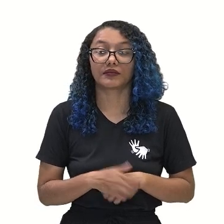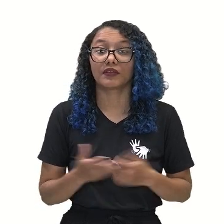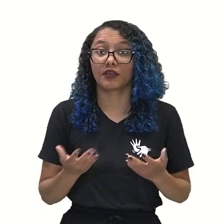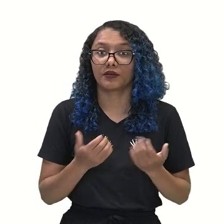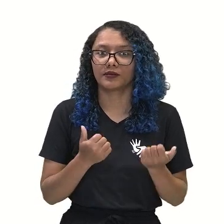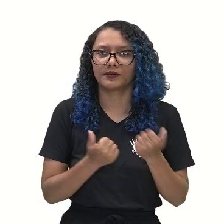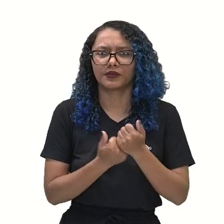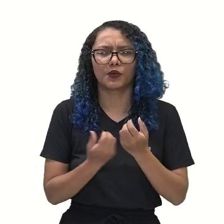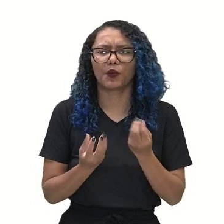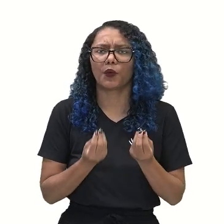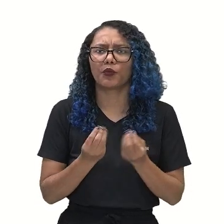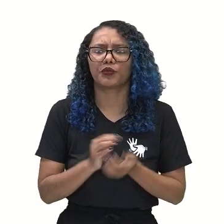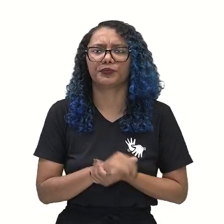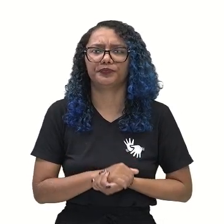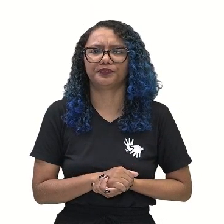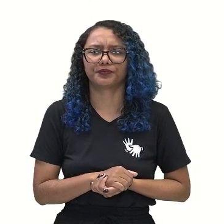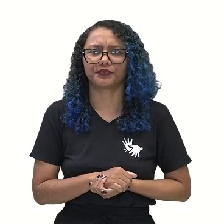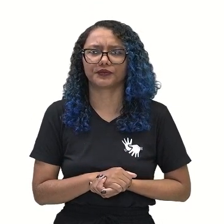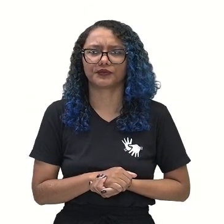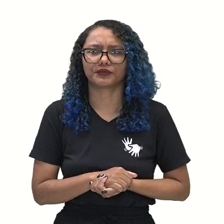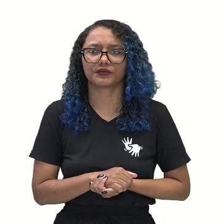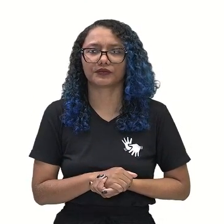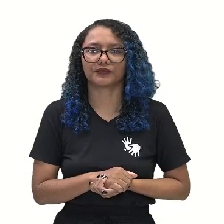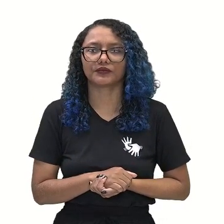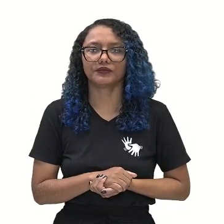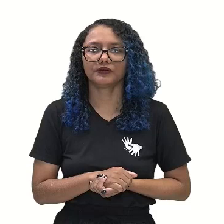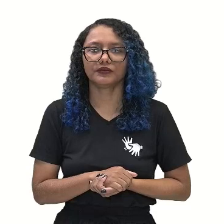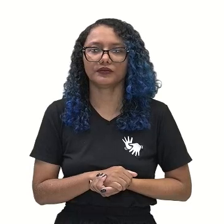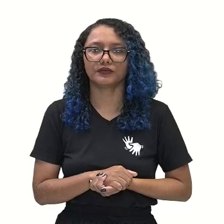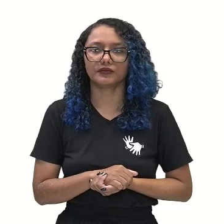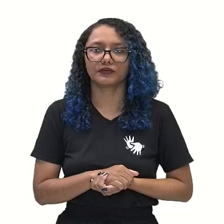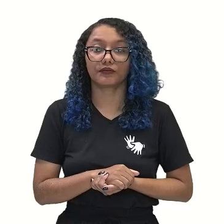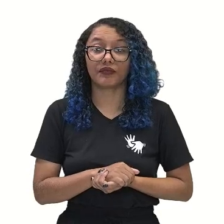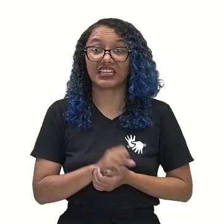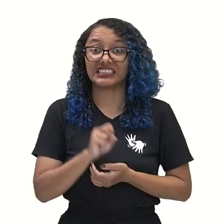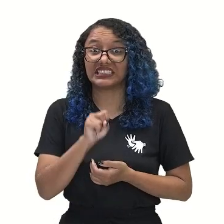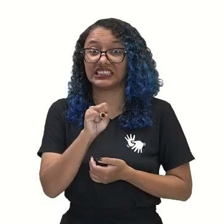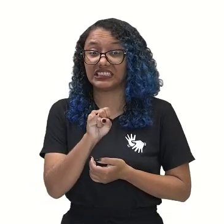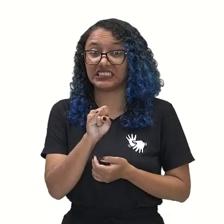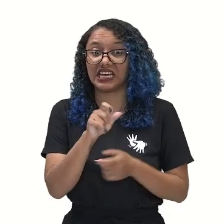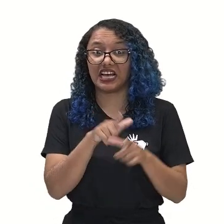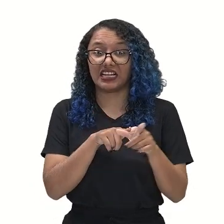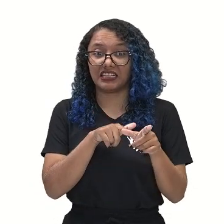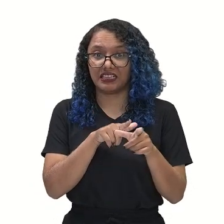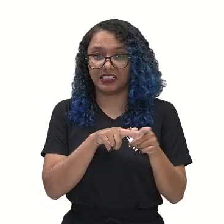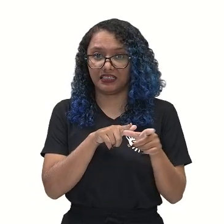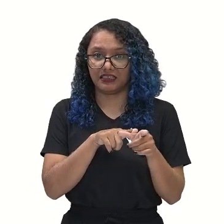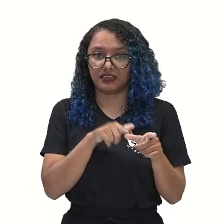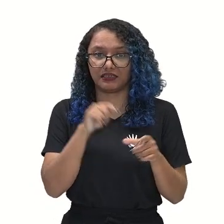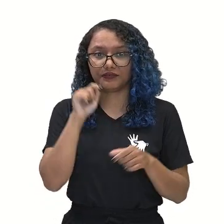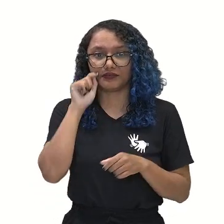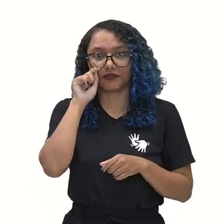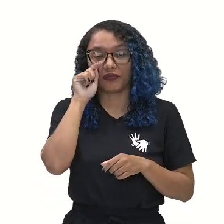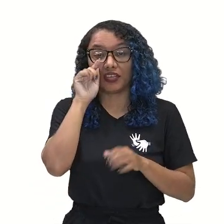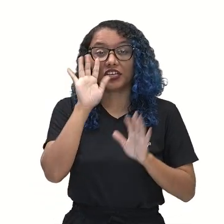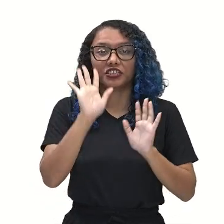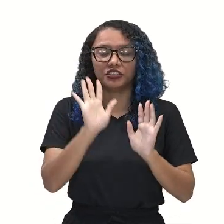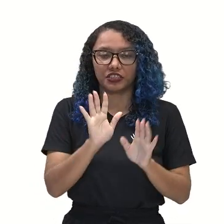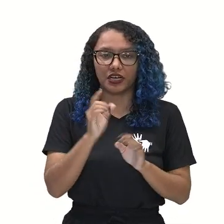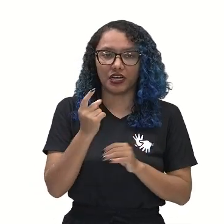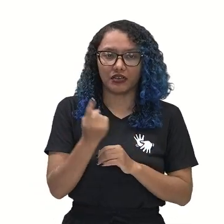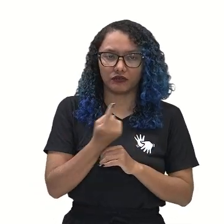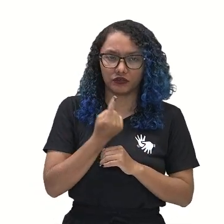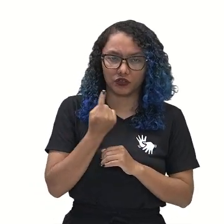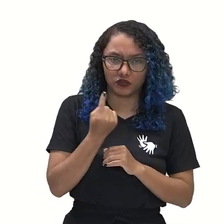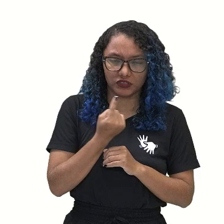é que a gente substitui isso, professor? Ora, se a variável já veio isolada, você